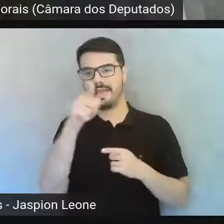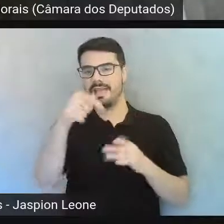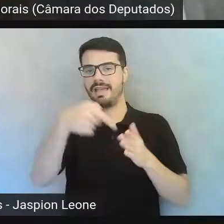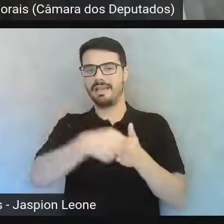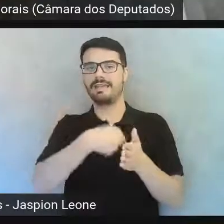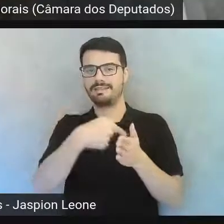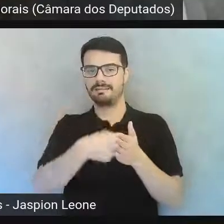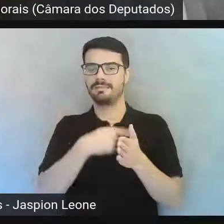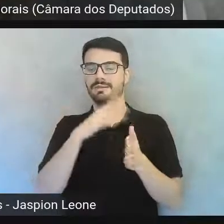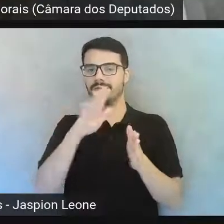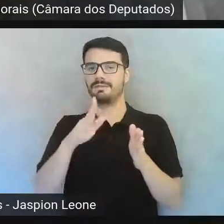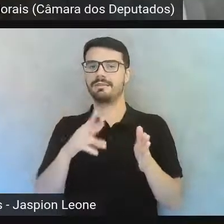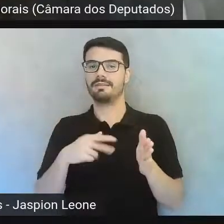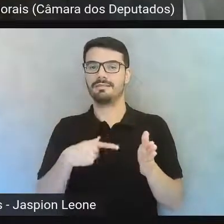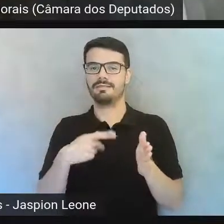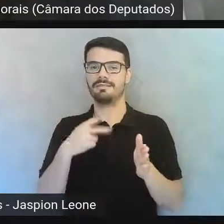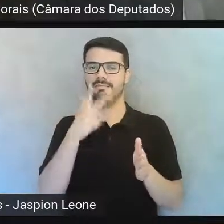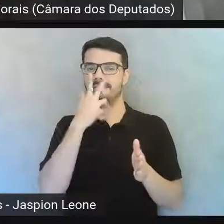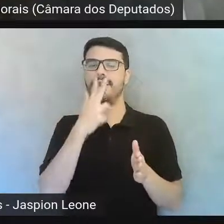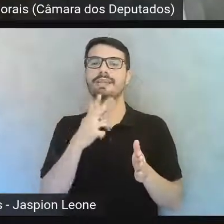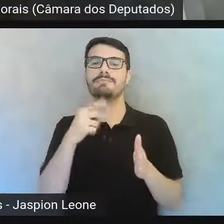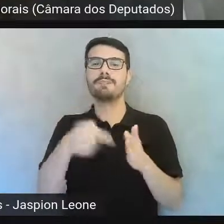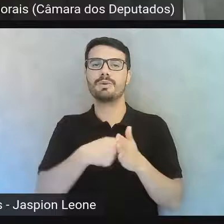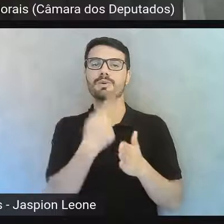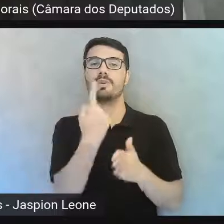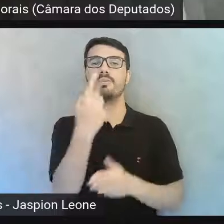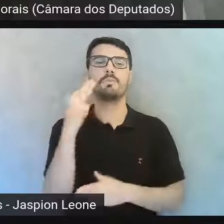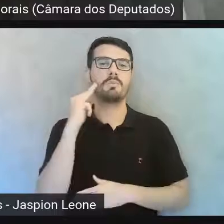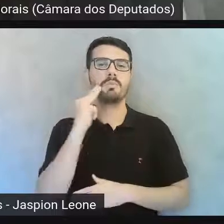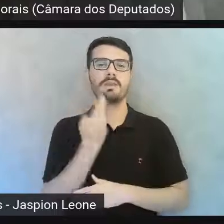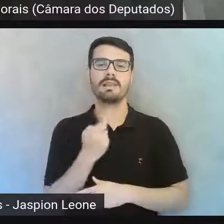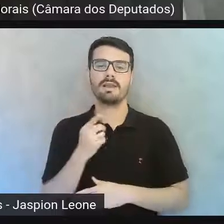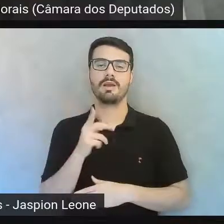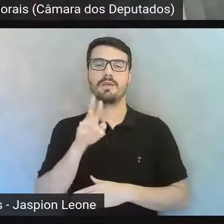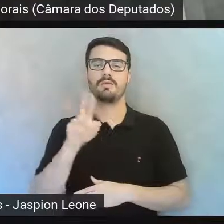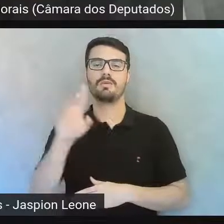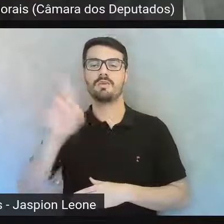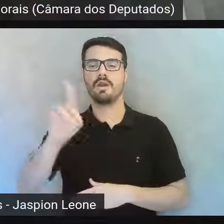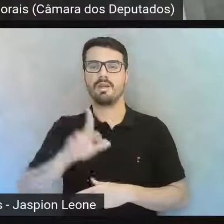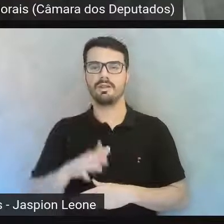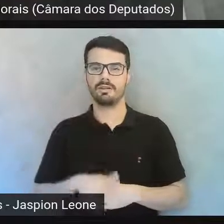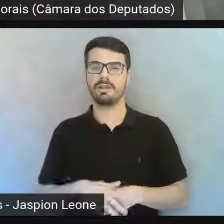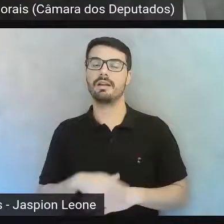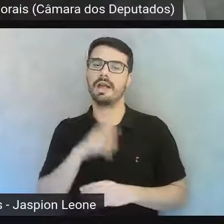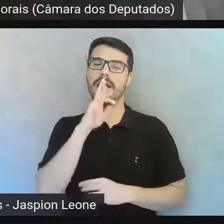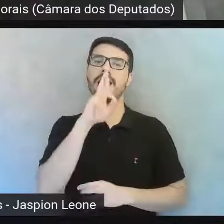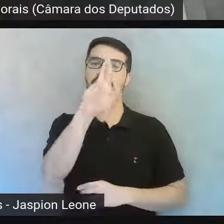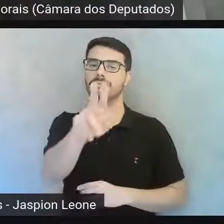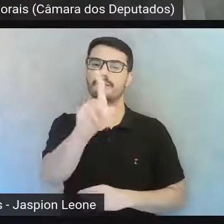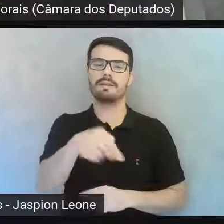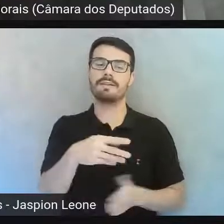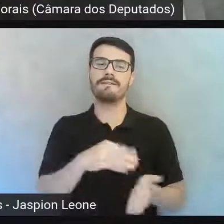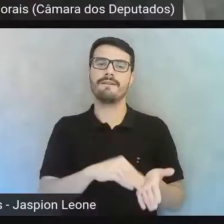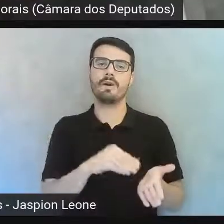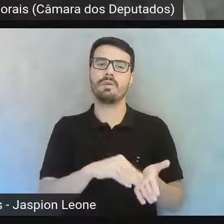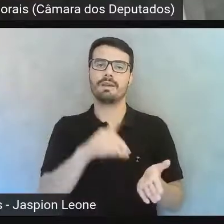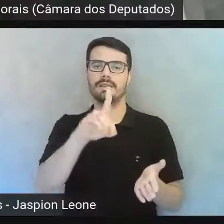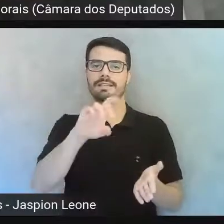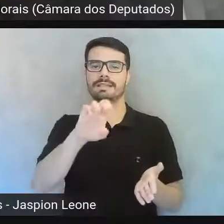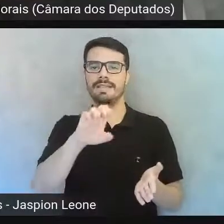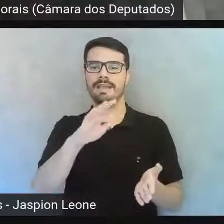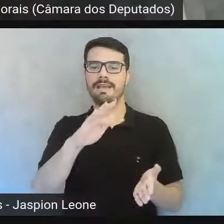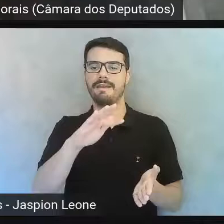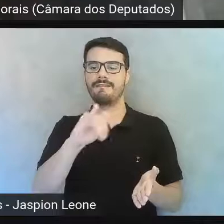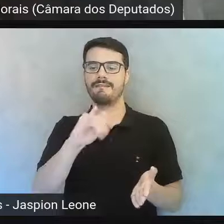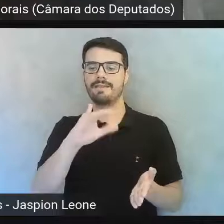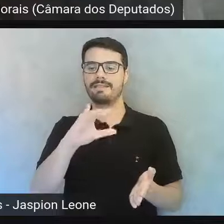se a pergunta é de $1 milhão, a resposta é o déficit que você apontou aí, né? Porque eu ia até citar esse